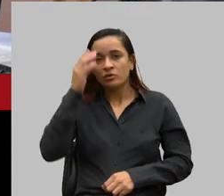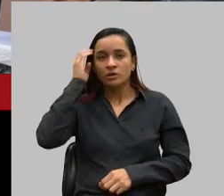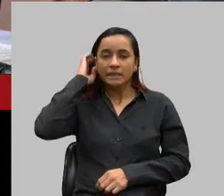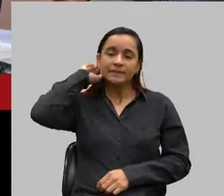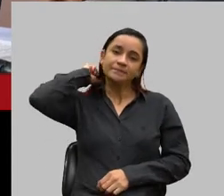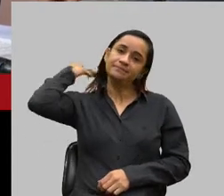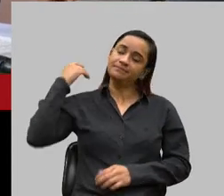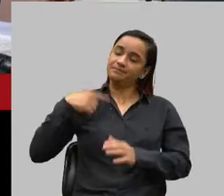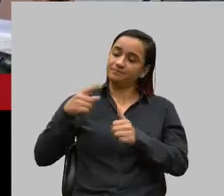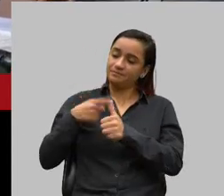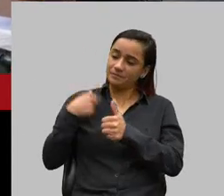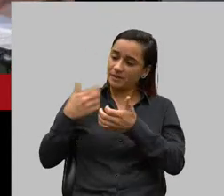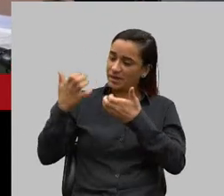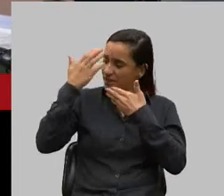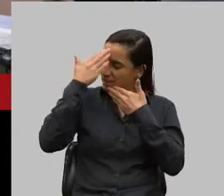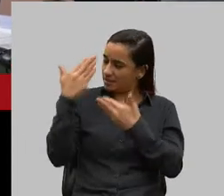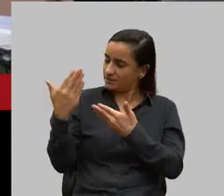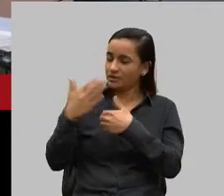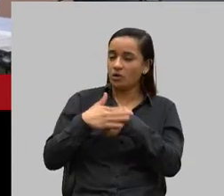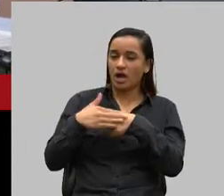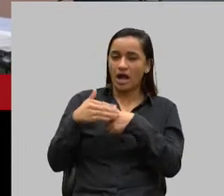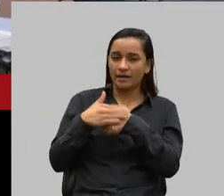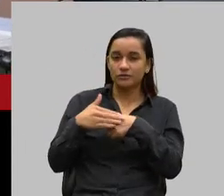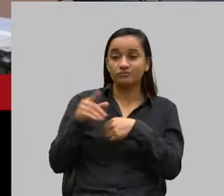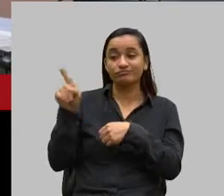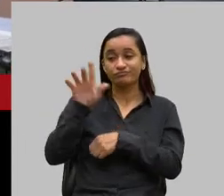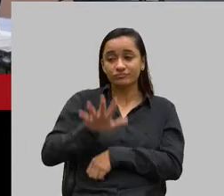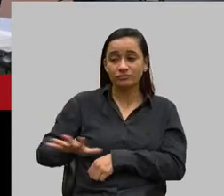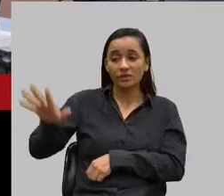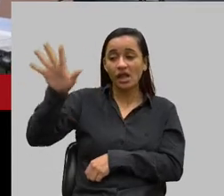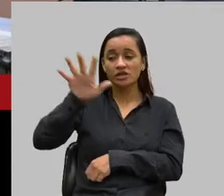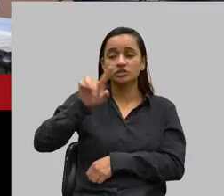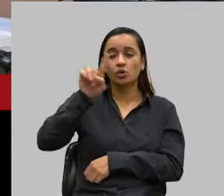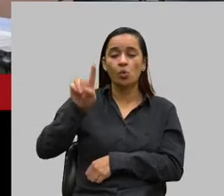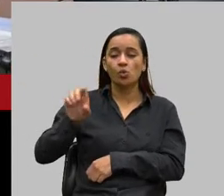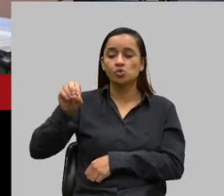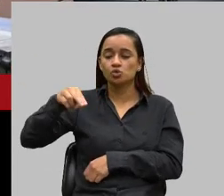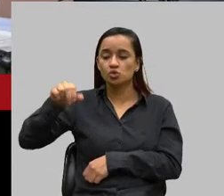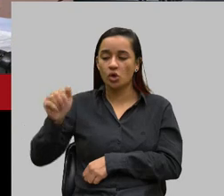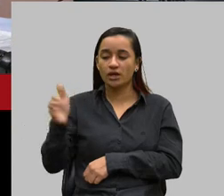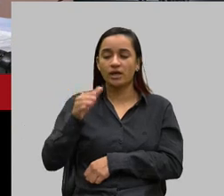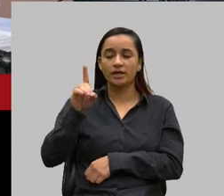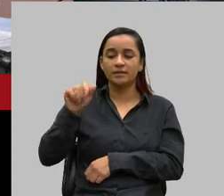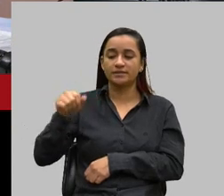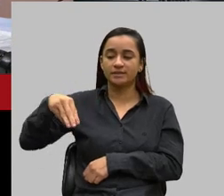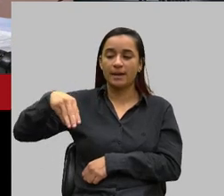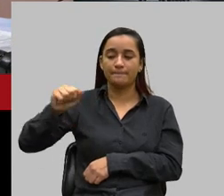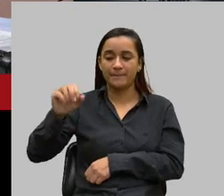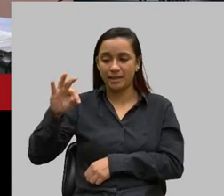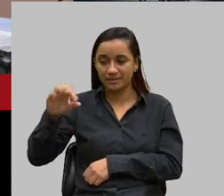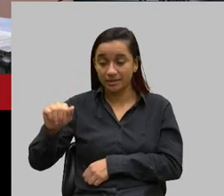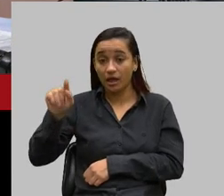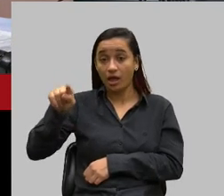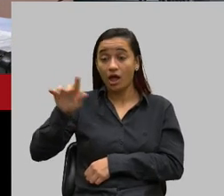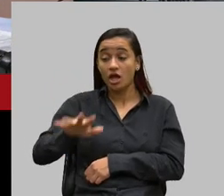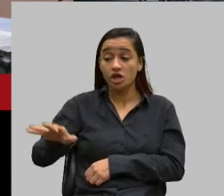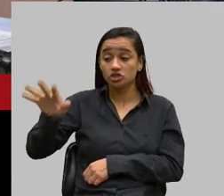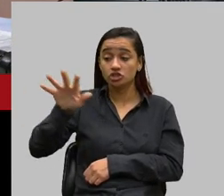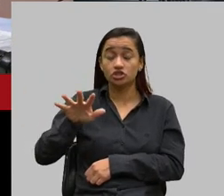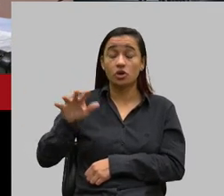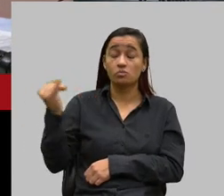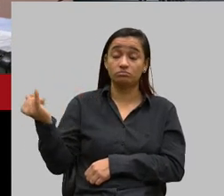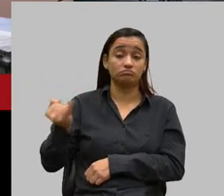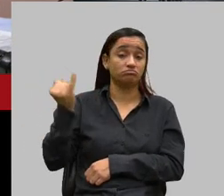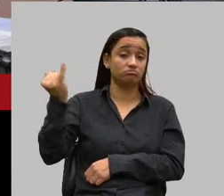primeiramente agradecer carinho Zona da Mata é uma região muito importante pra gente uma região eh